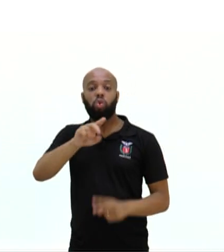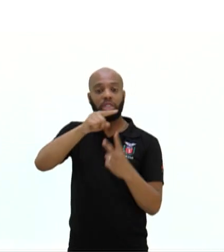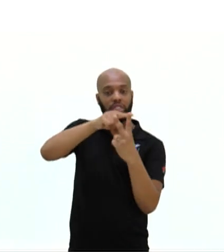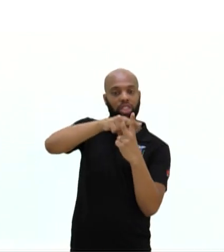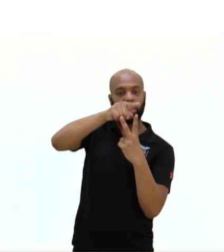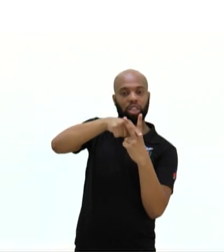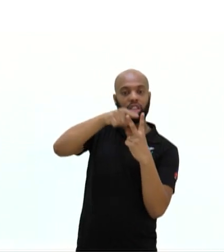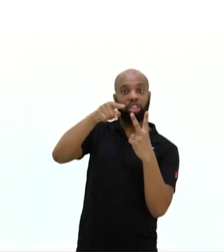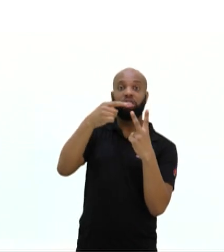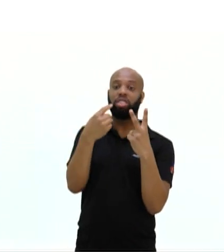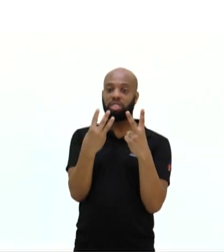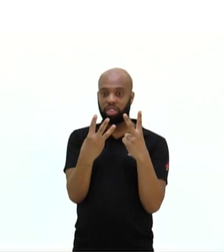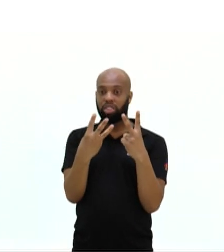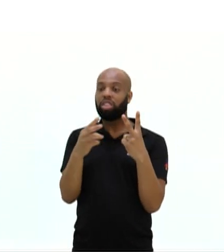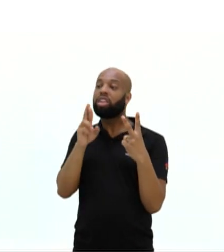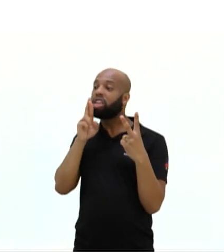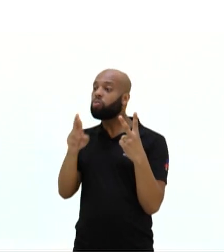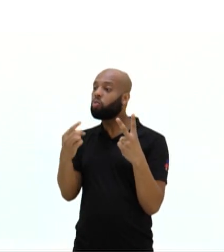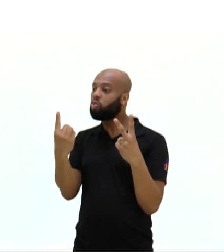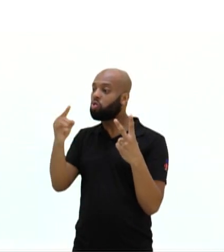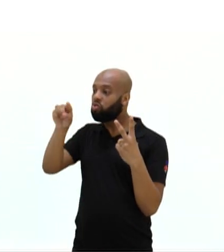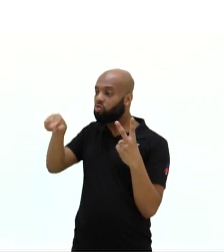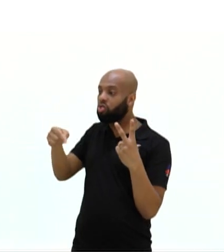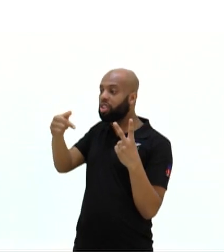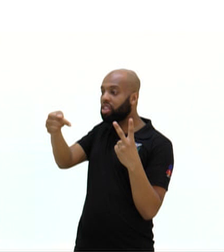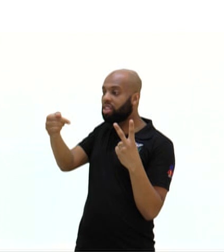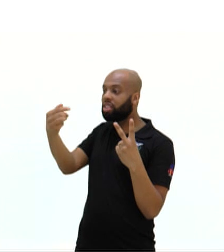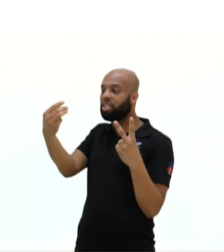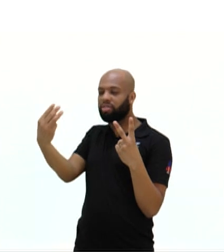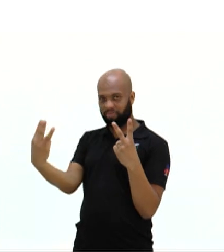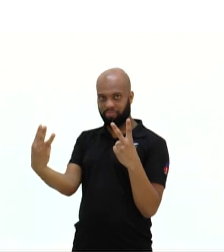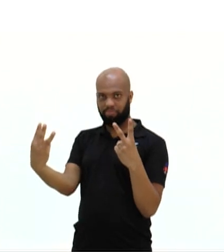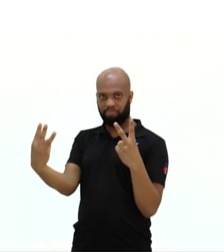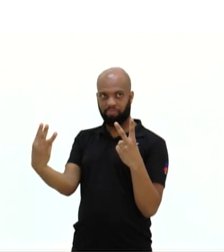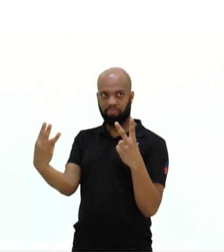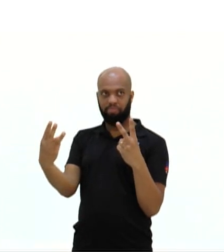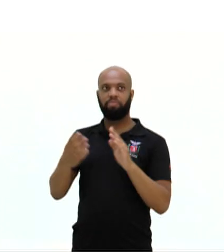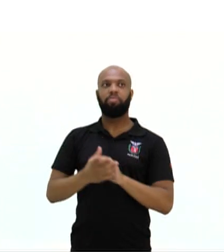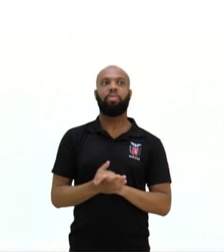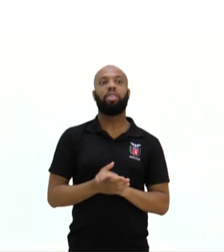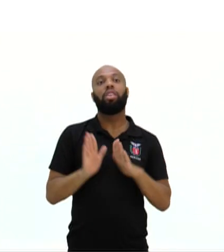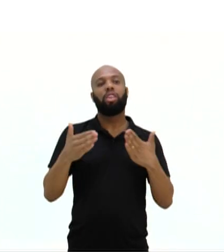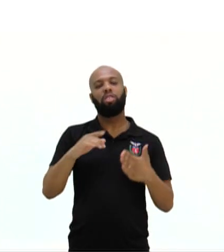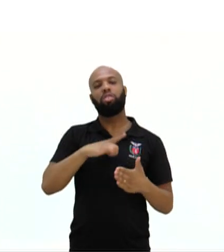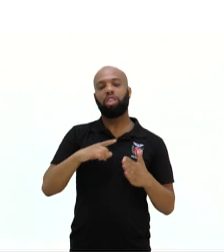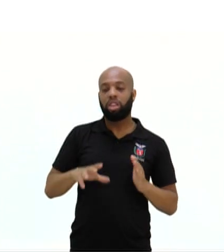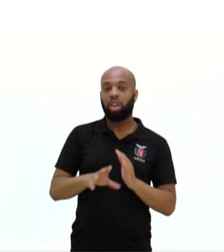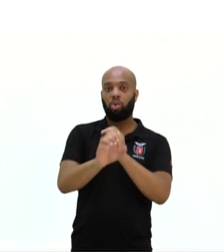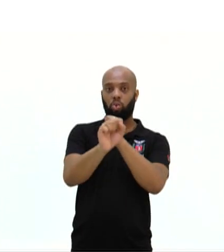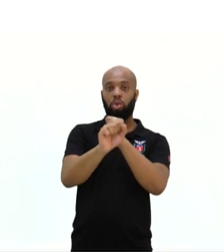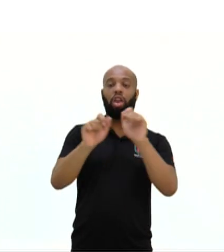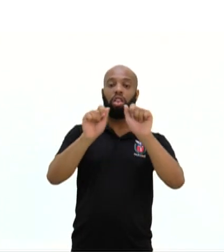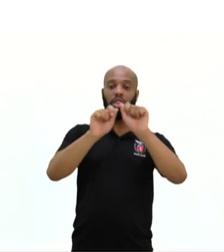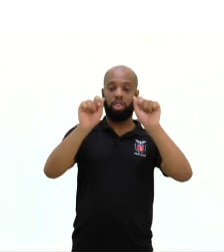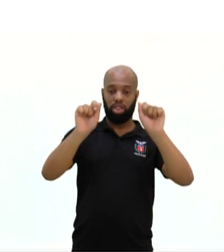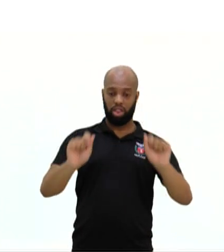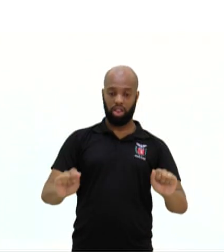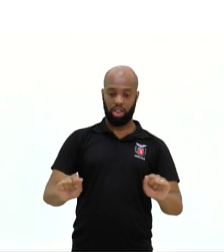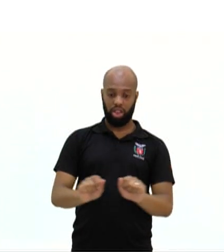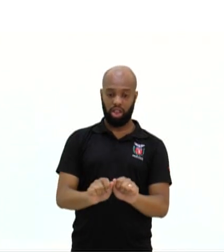3, certo? Como 1,73, tá bom? Então, vocês vão utilizar ali, vão calcular a área da